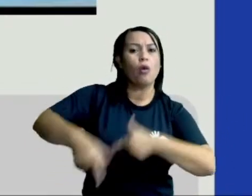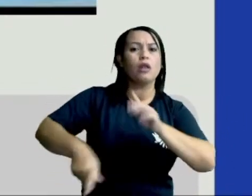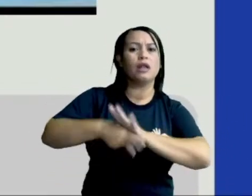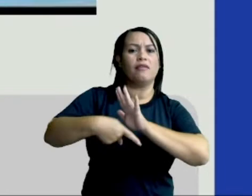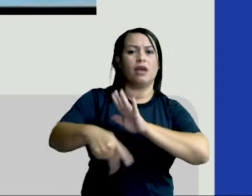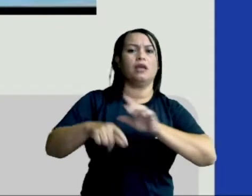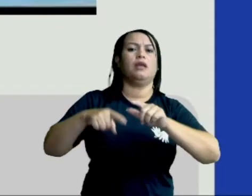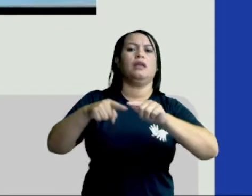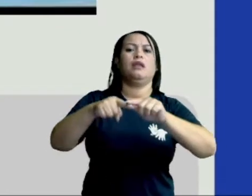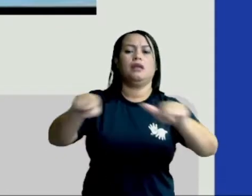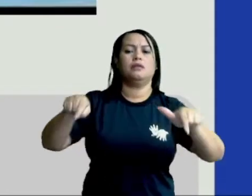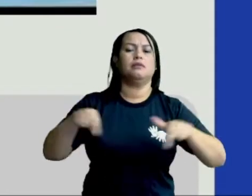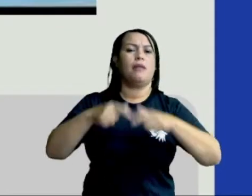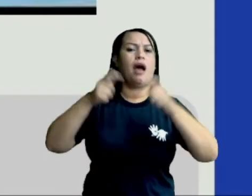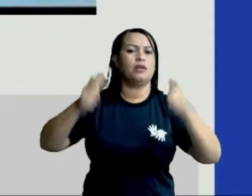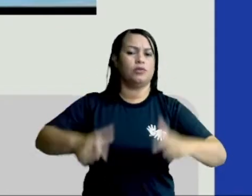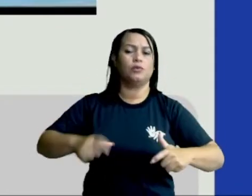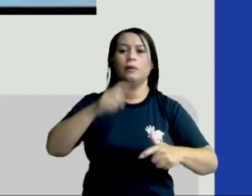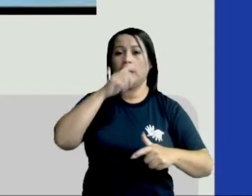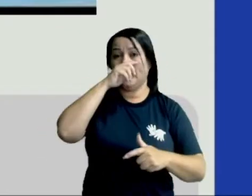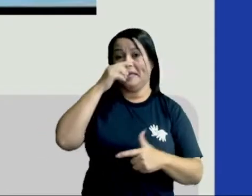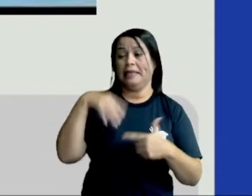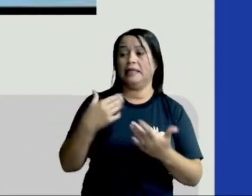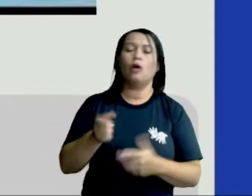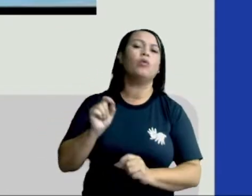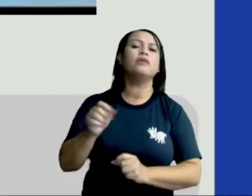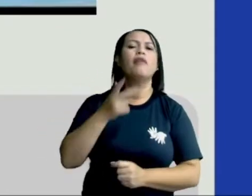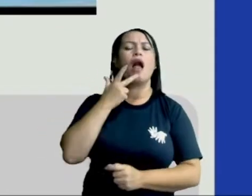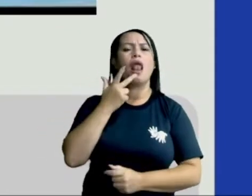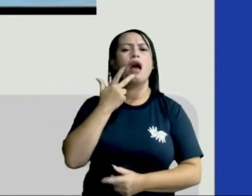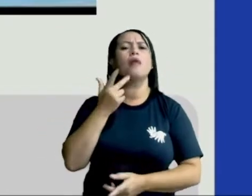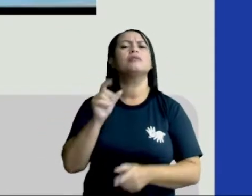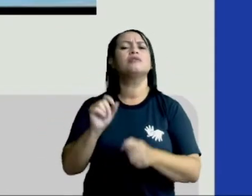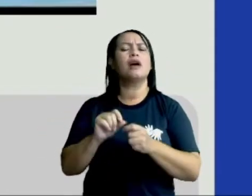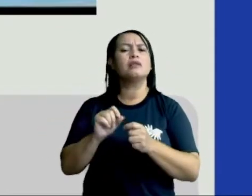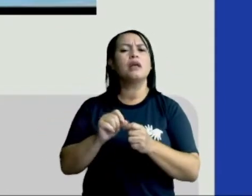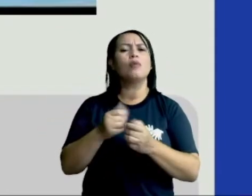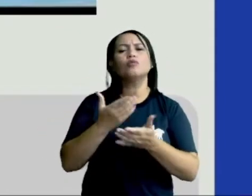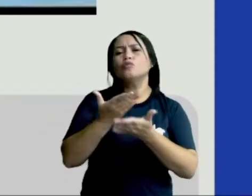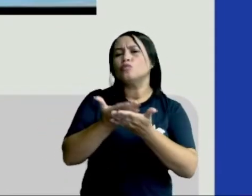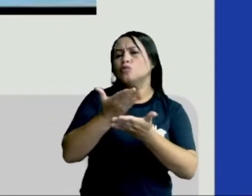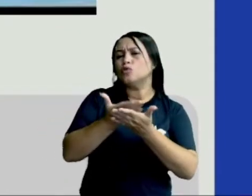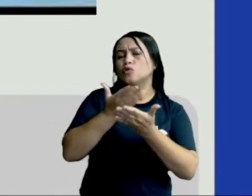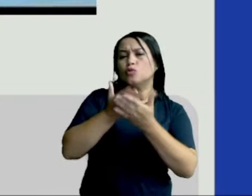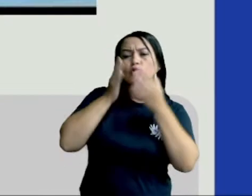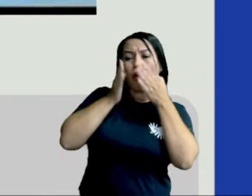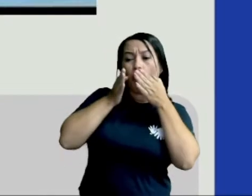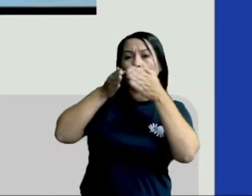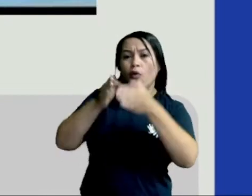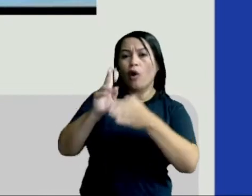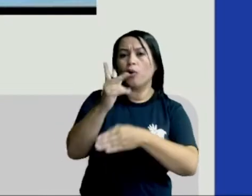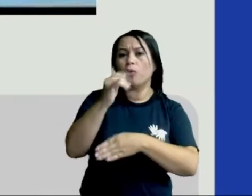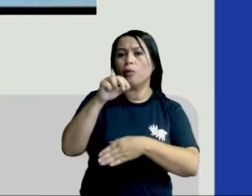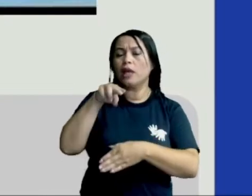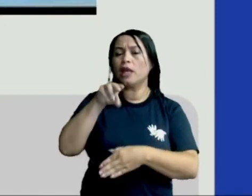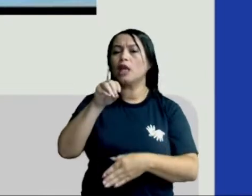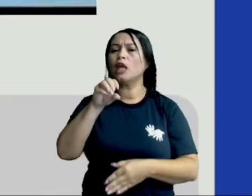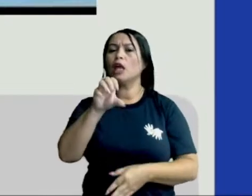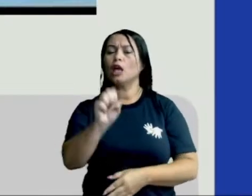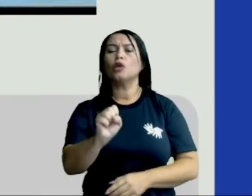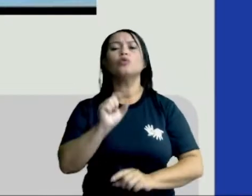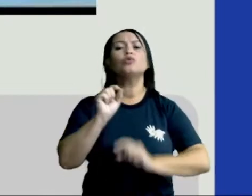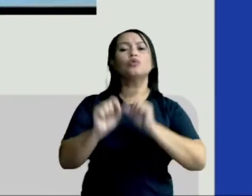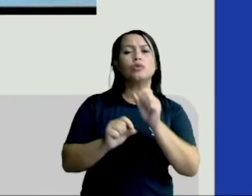nesse espaço. Então, isso aí, quando a gente está fazendo o estudo dirigido de hinos, a gente vai